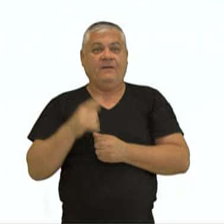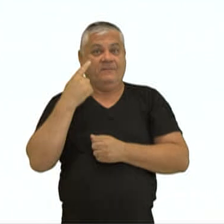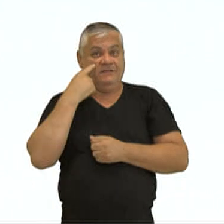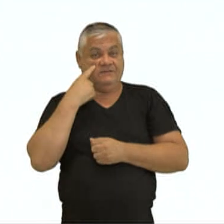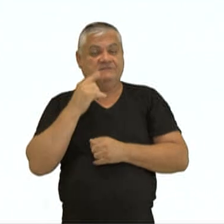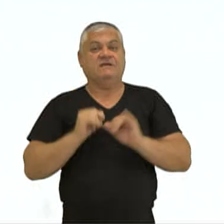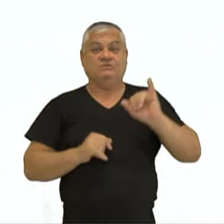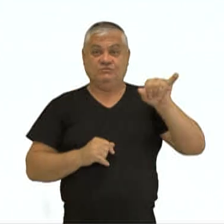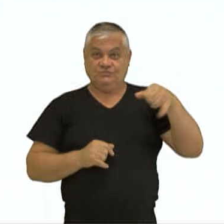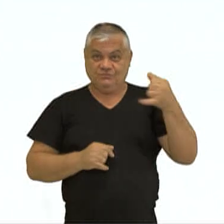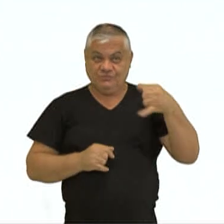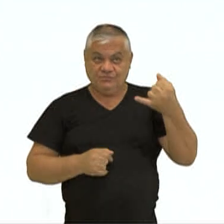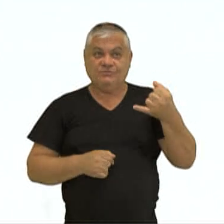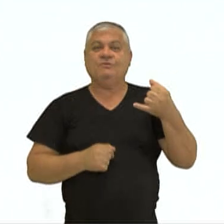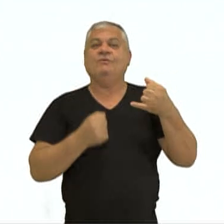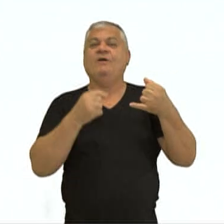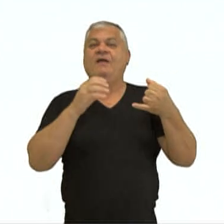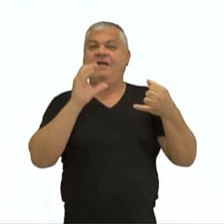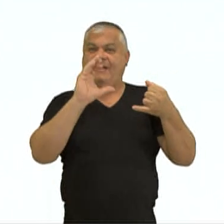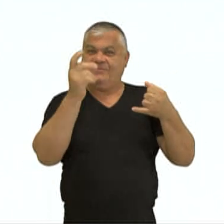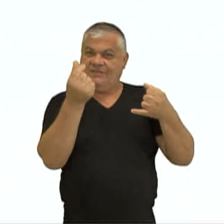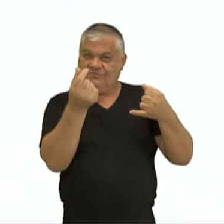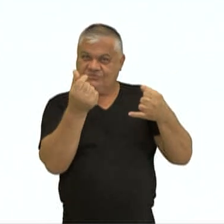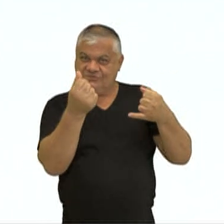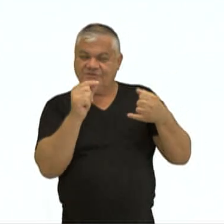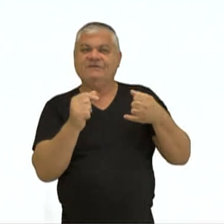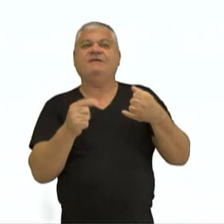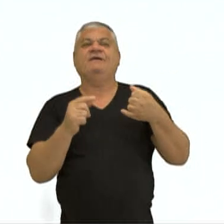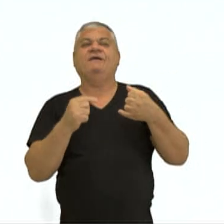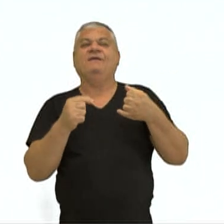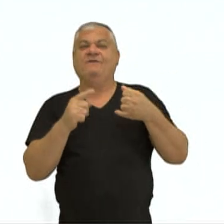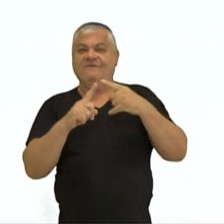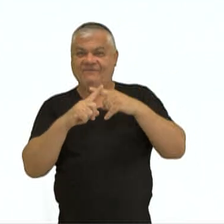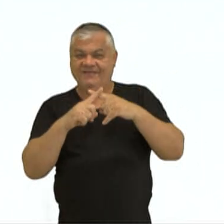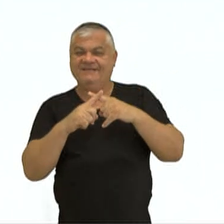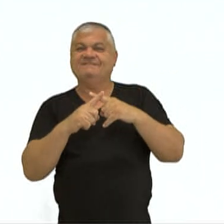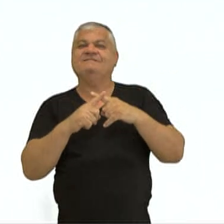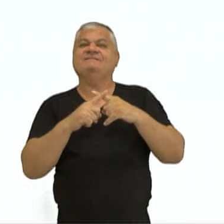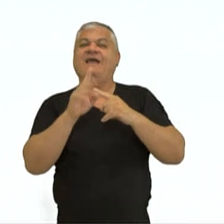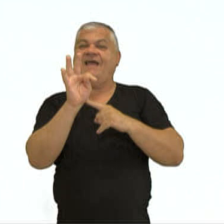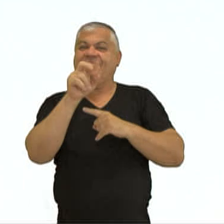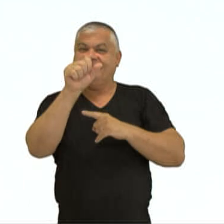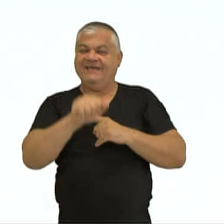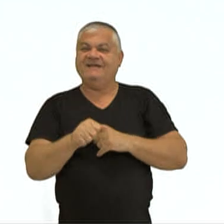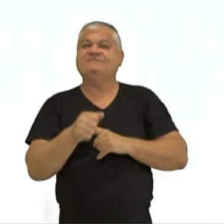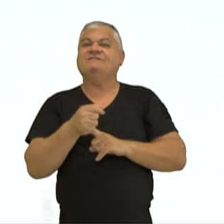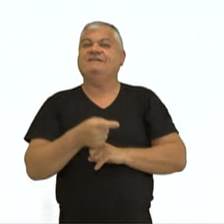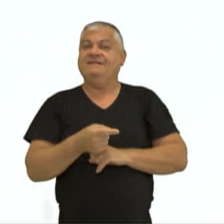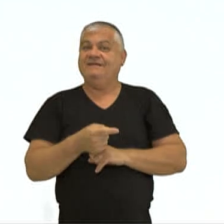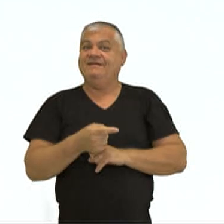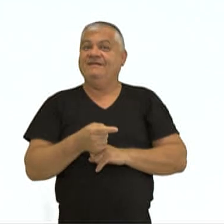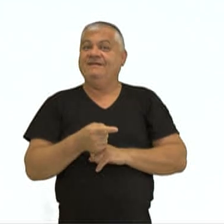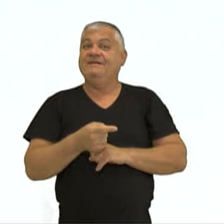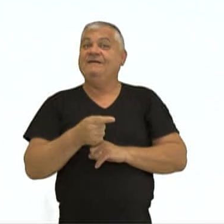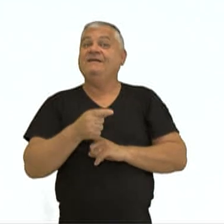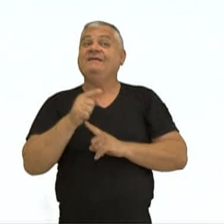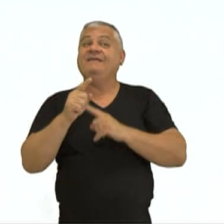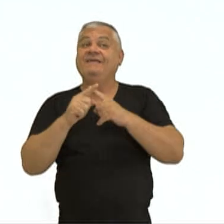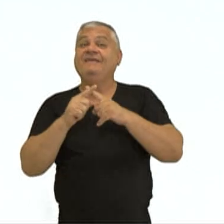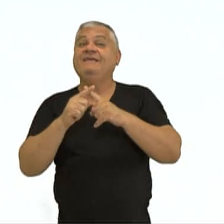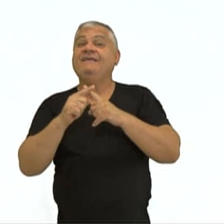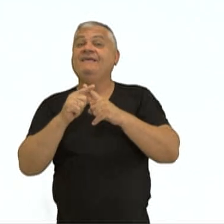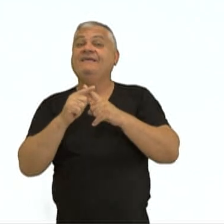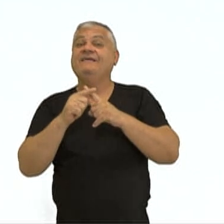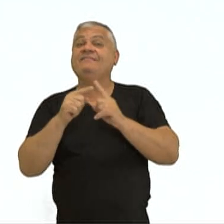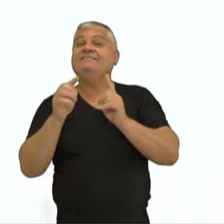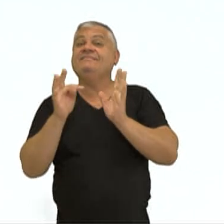é juro é igual a capital, a taxa e o tempo. Lembrando, a taxa tem que estar em decimal e a taxa